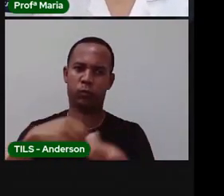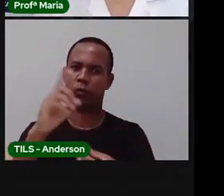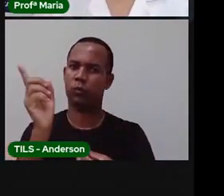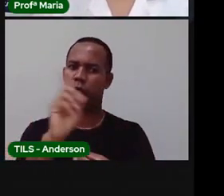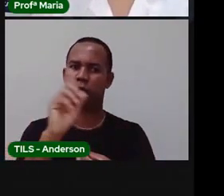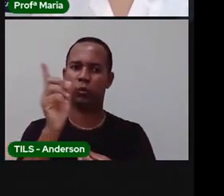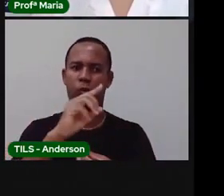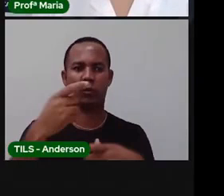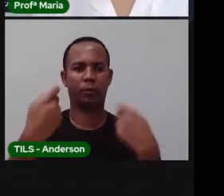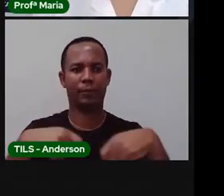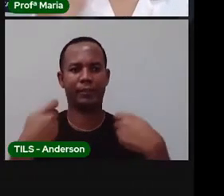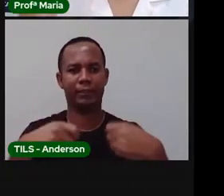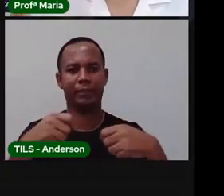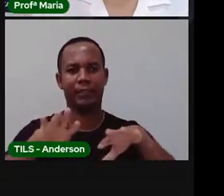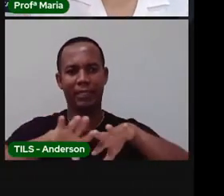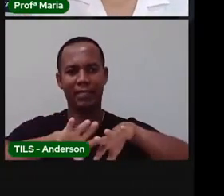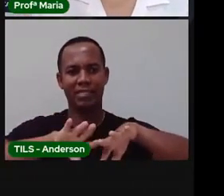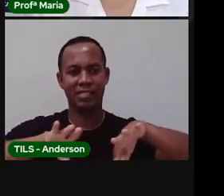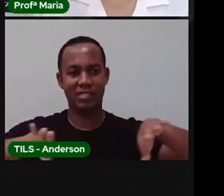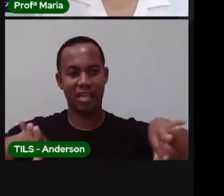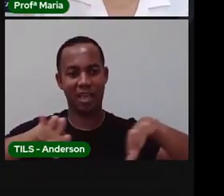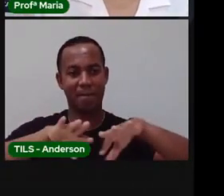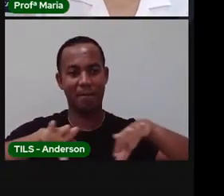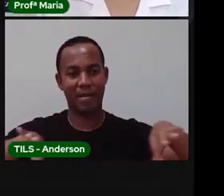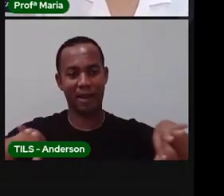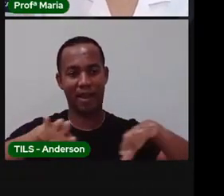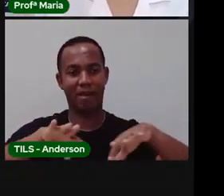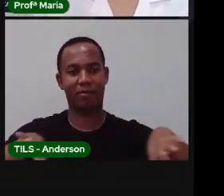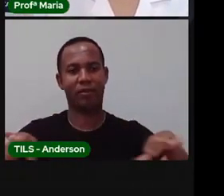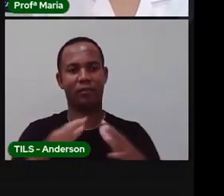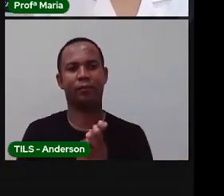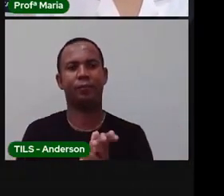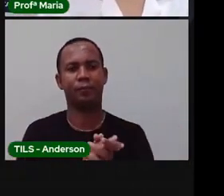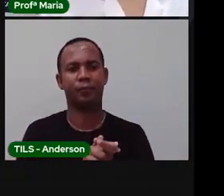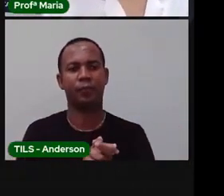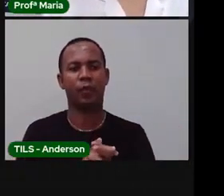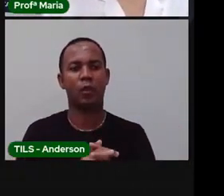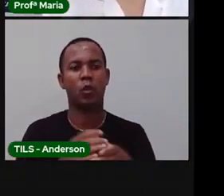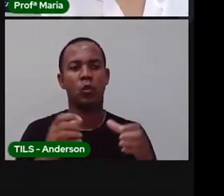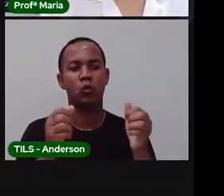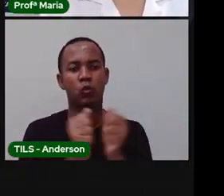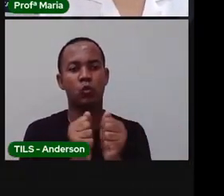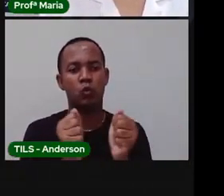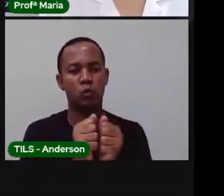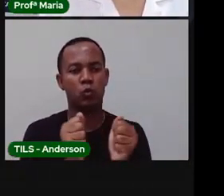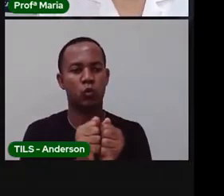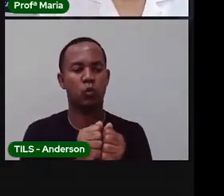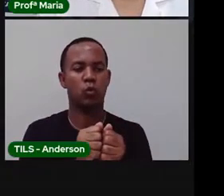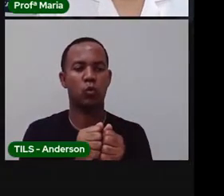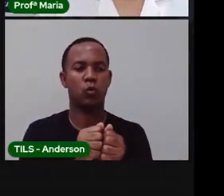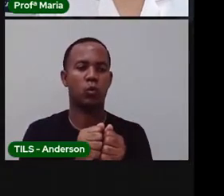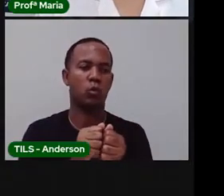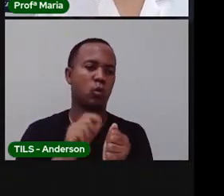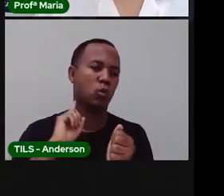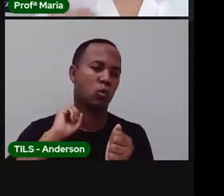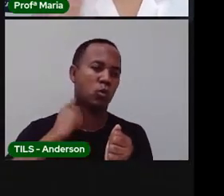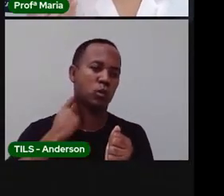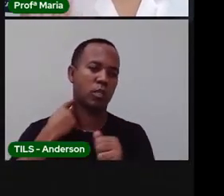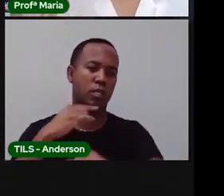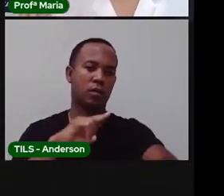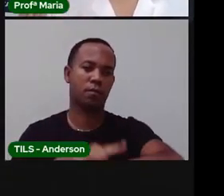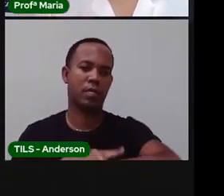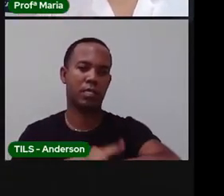mesmo ela sendo de borracha. A máscara, ela não é reciclada. Ela precisa estar com o lixo do banheiro. E